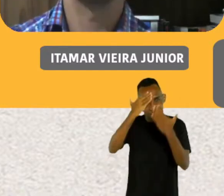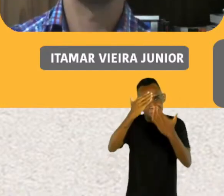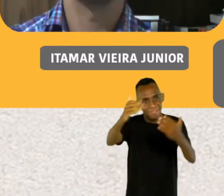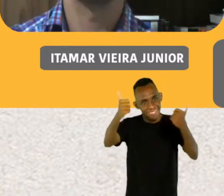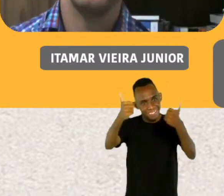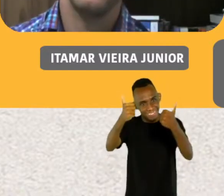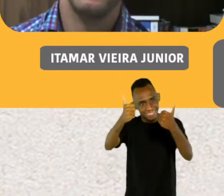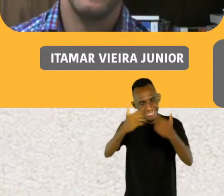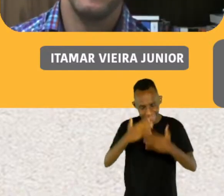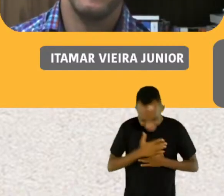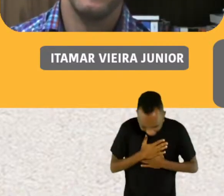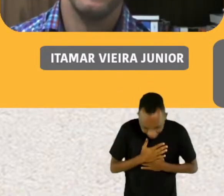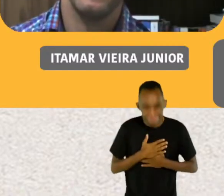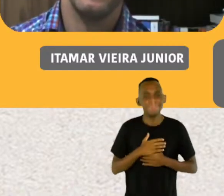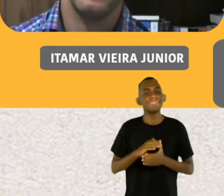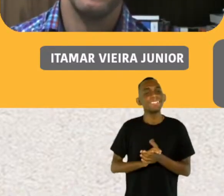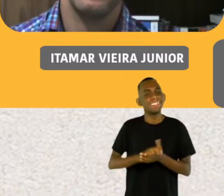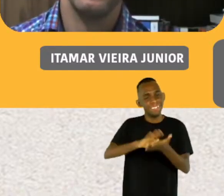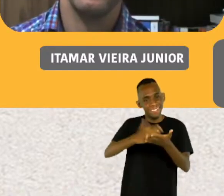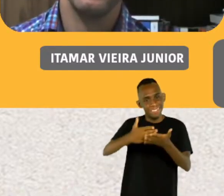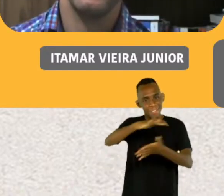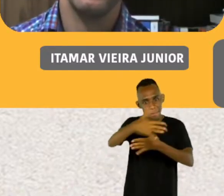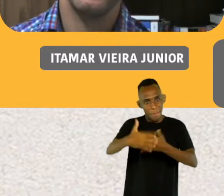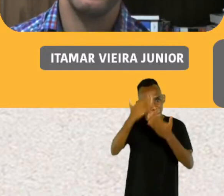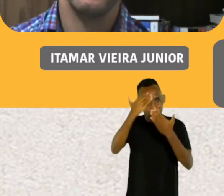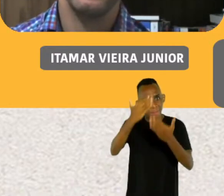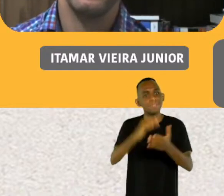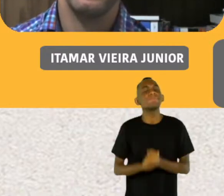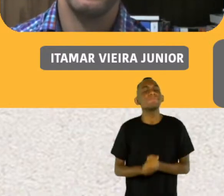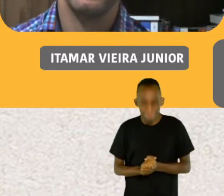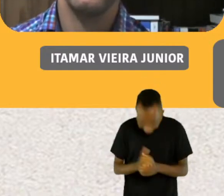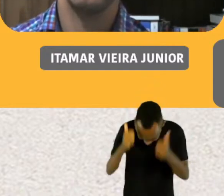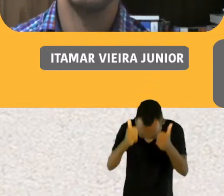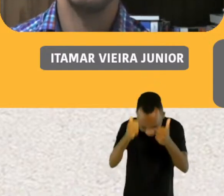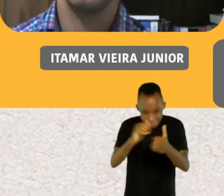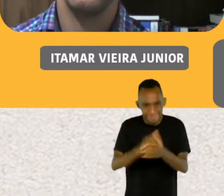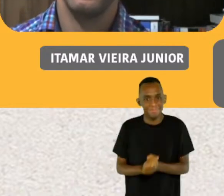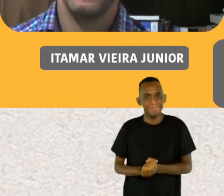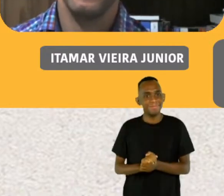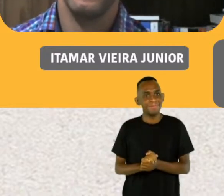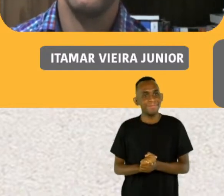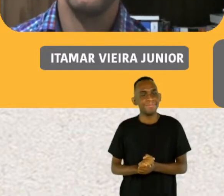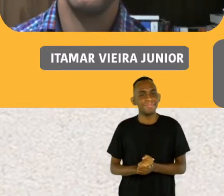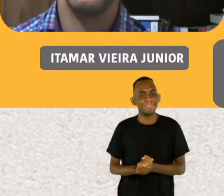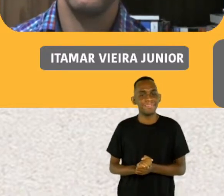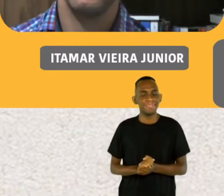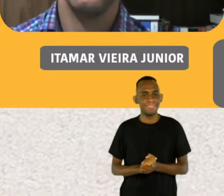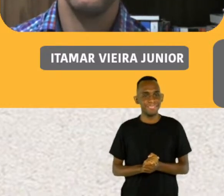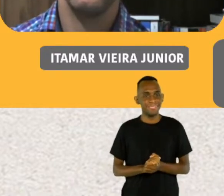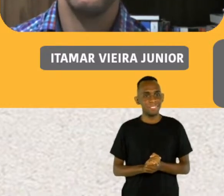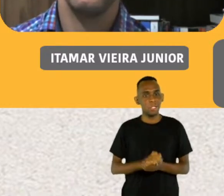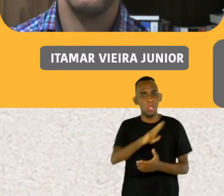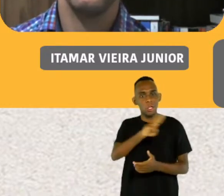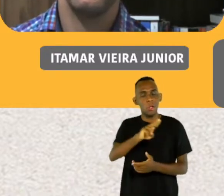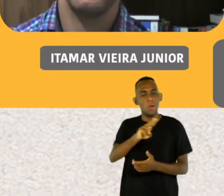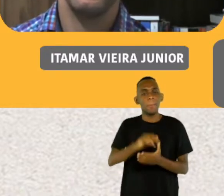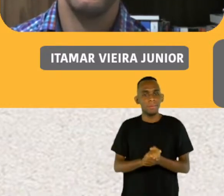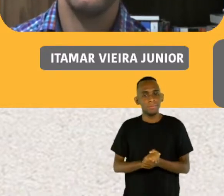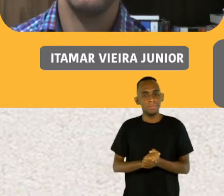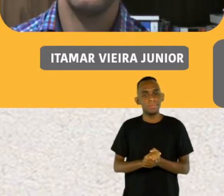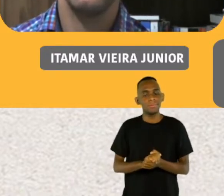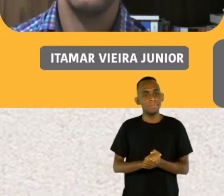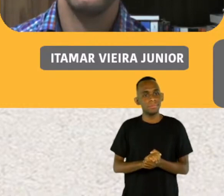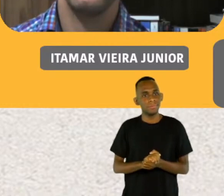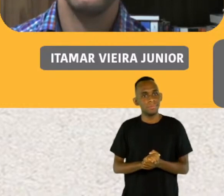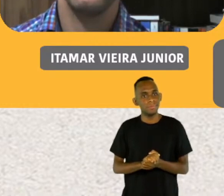Muito obrigado pelo seu trabalho, Eduardo. Vamos lá fazer o de sempre? Fala, por favor, o nome do Sérgio Abranches. Vamos ficar